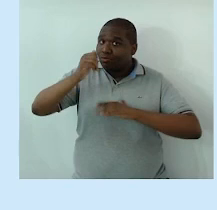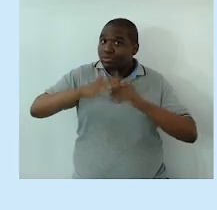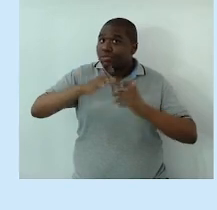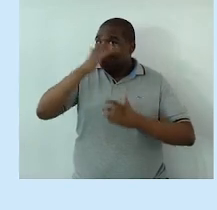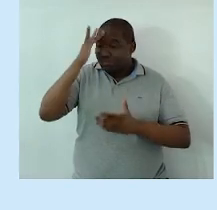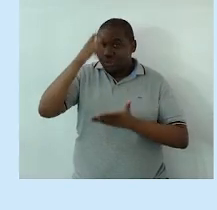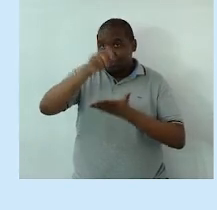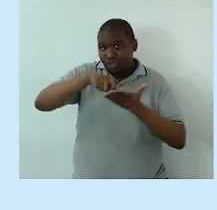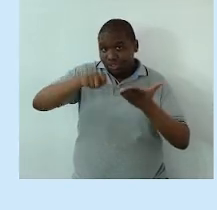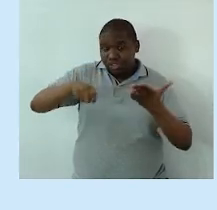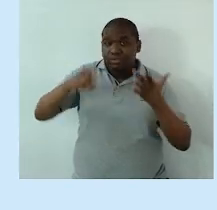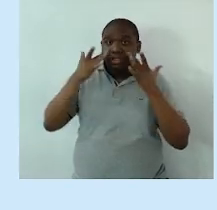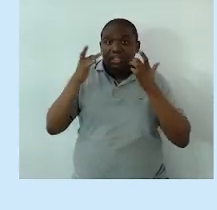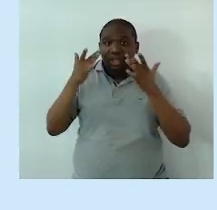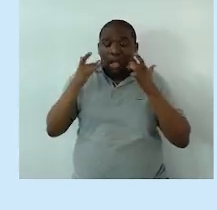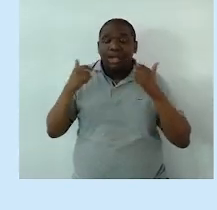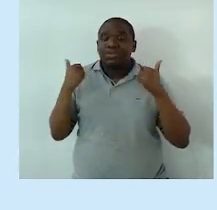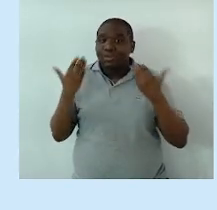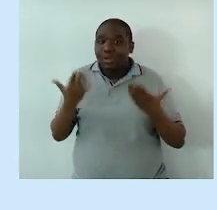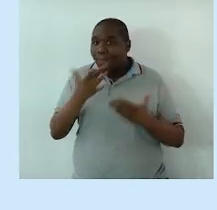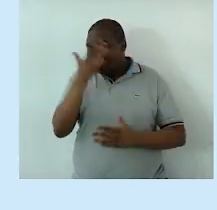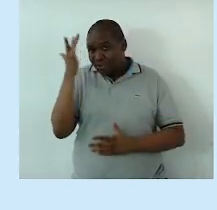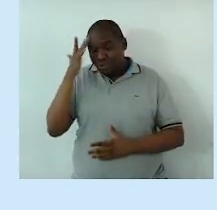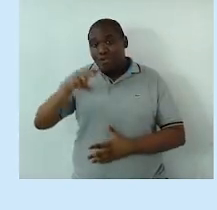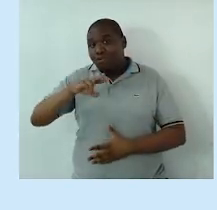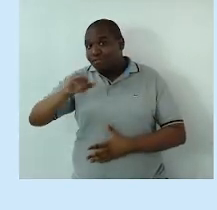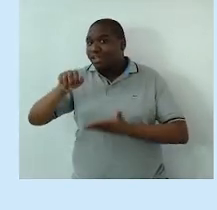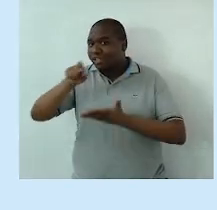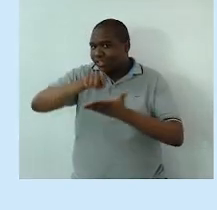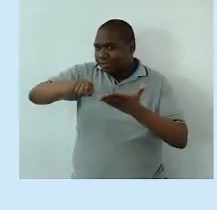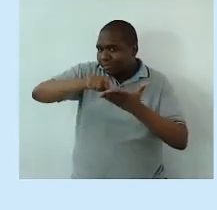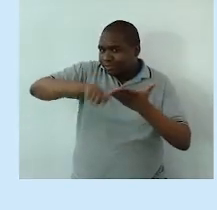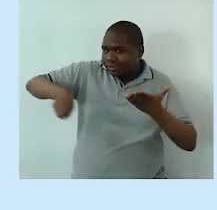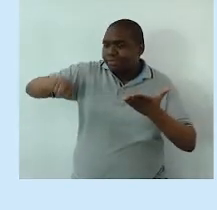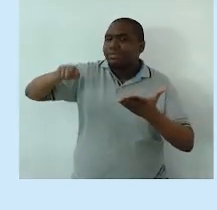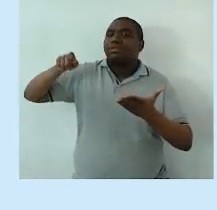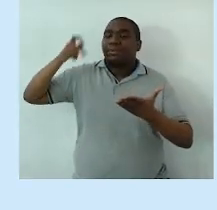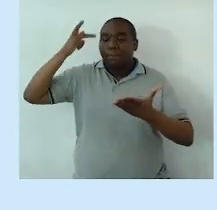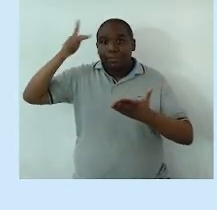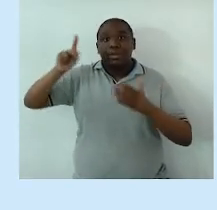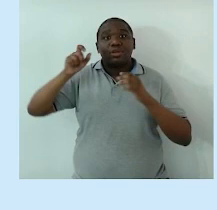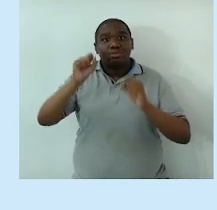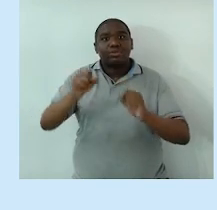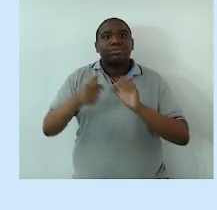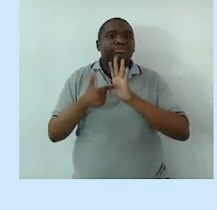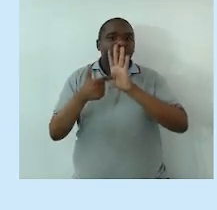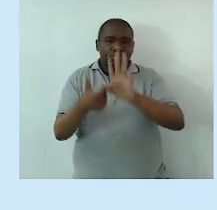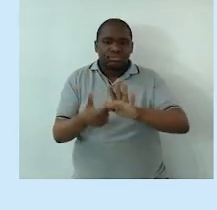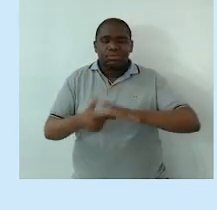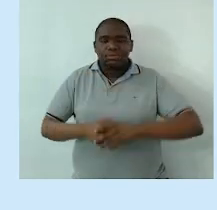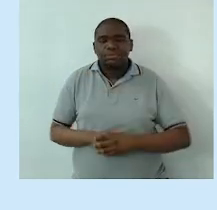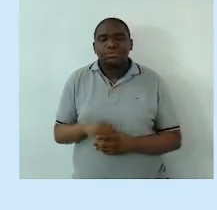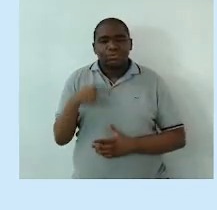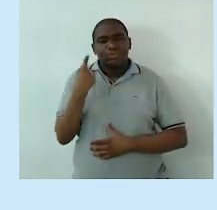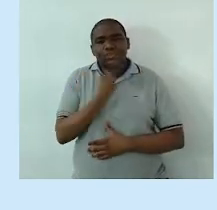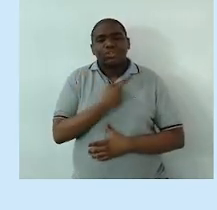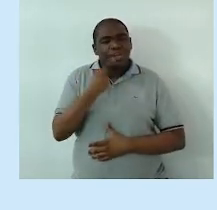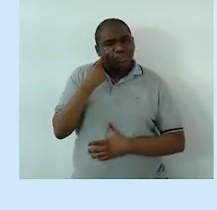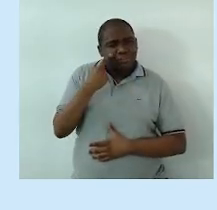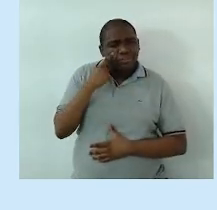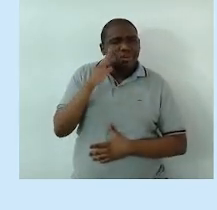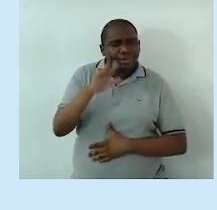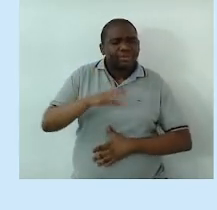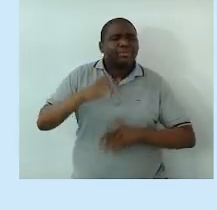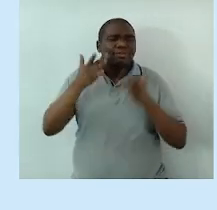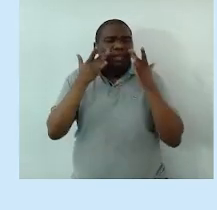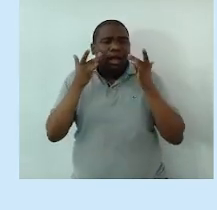da peça. Então, a pessoa que vai escrever as peças para que elas sejam representadas. A gente vai ver no teatro,